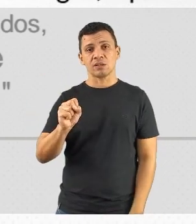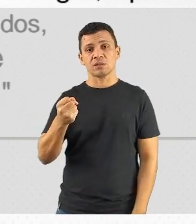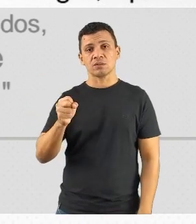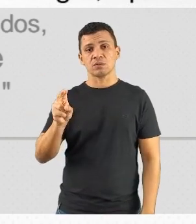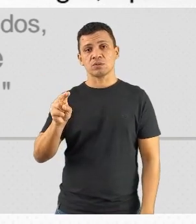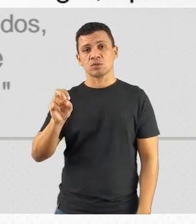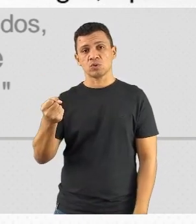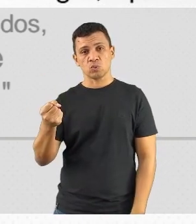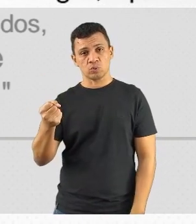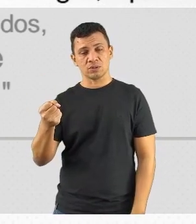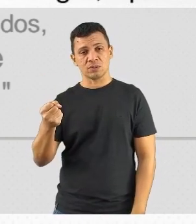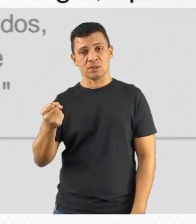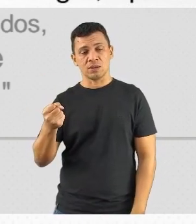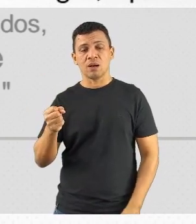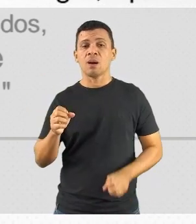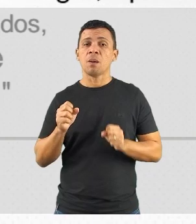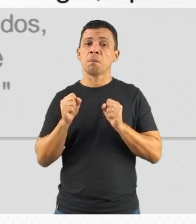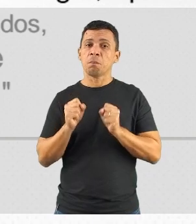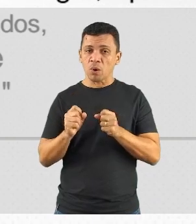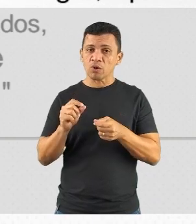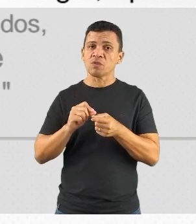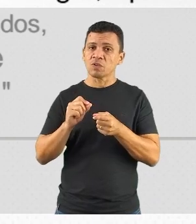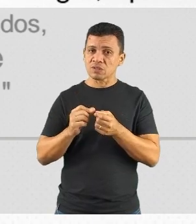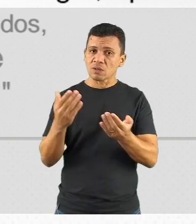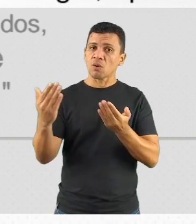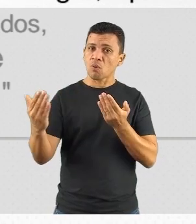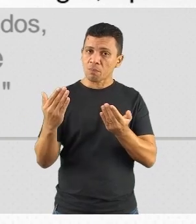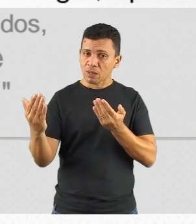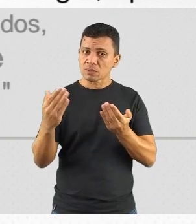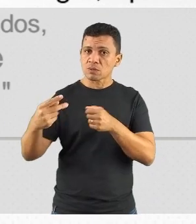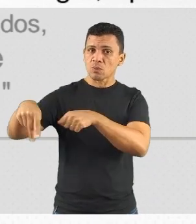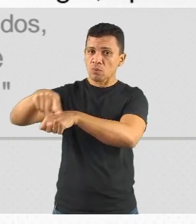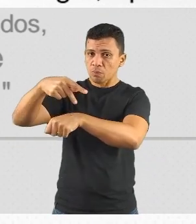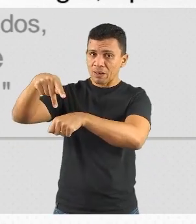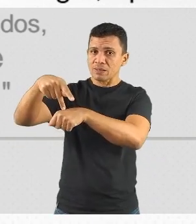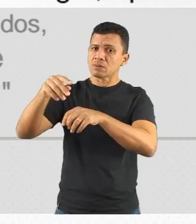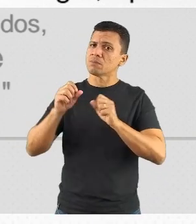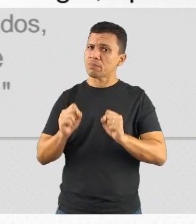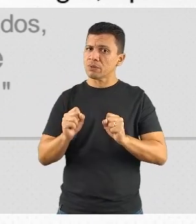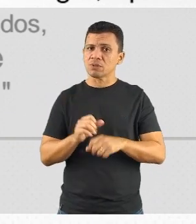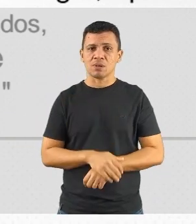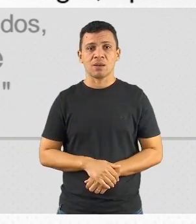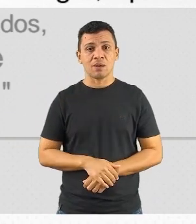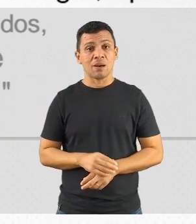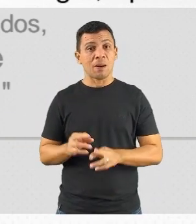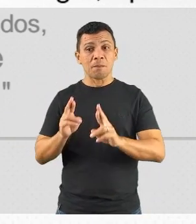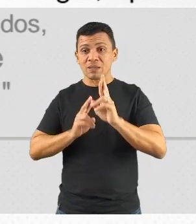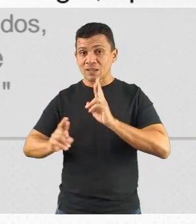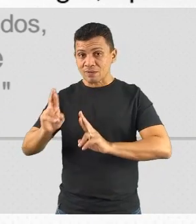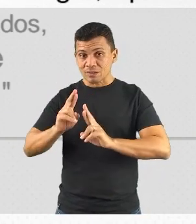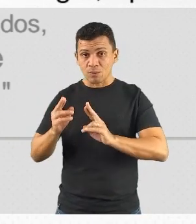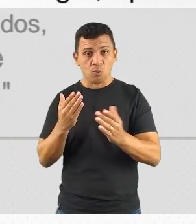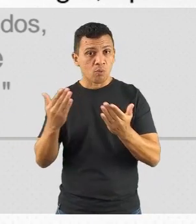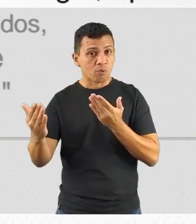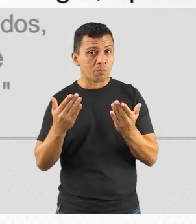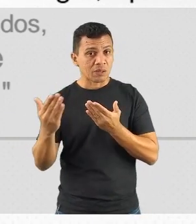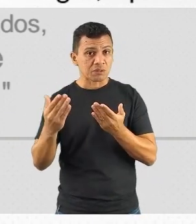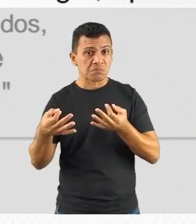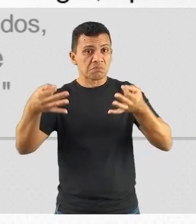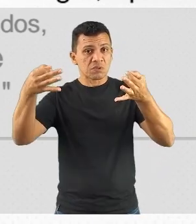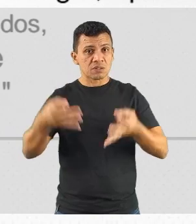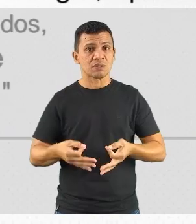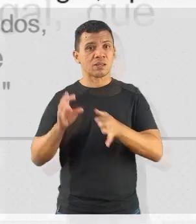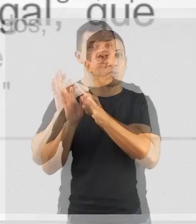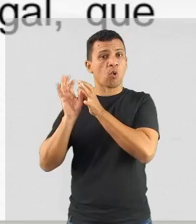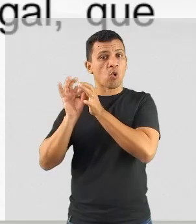percebe que não é que não pode fazer relação com outros países, outros contextos, mas essa relação precisa estar adequada com o nosso